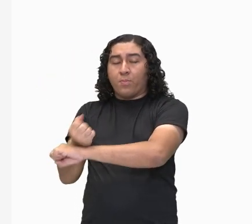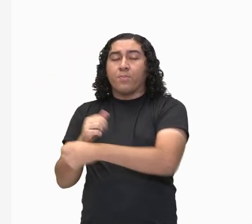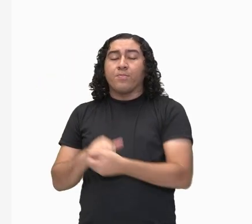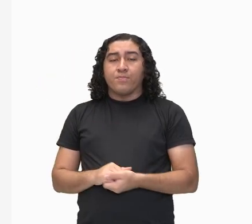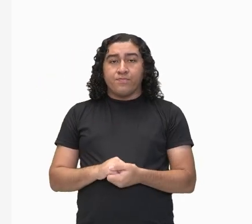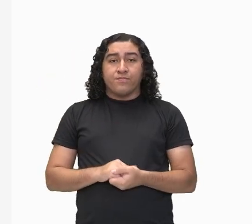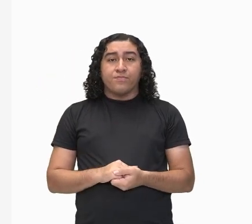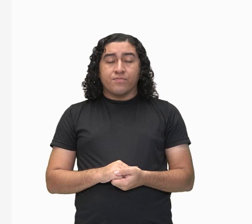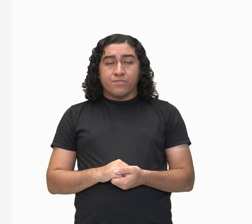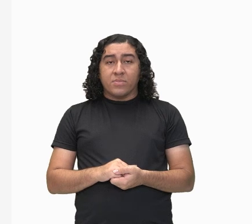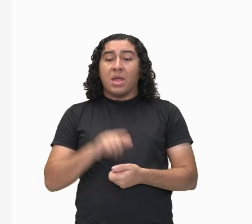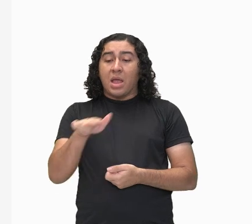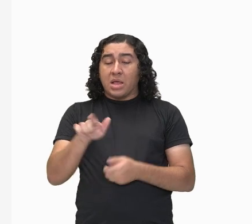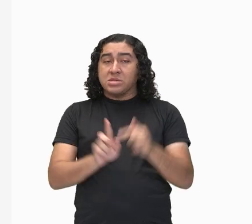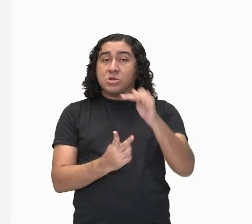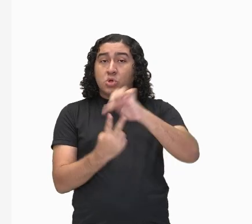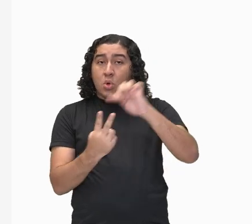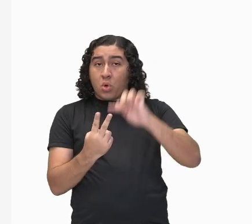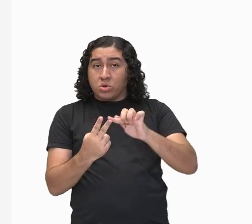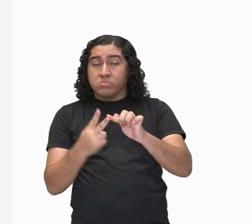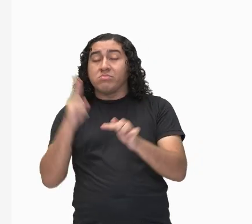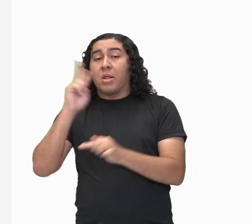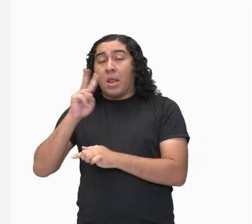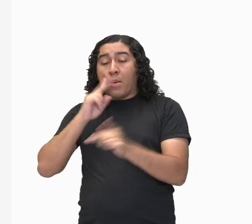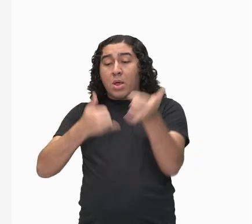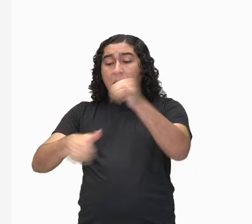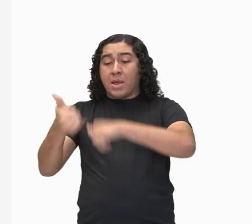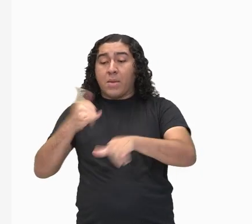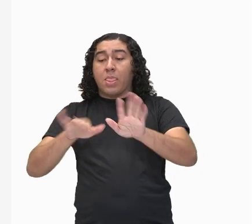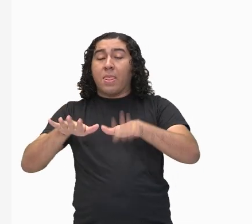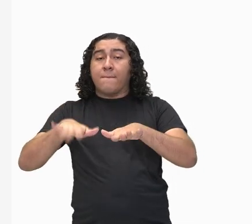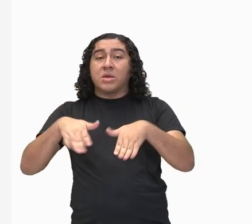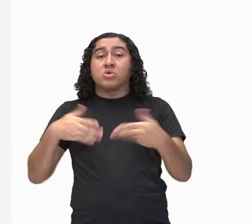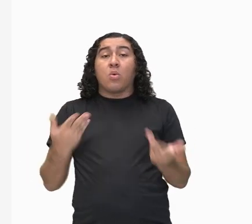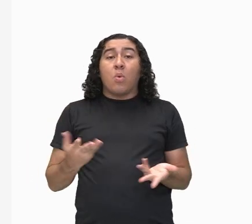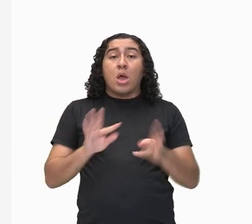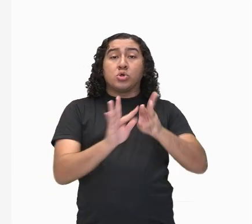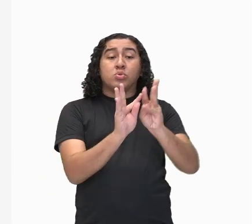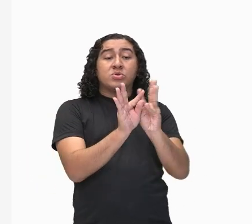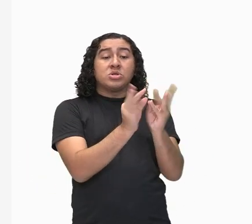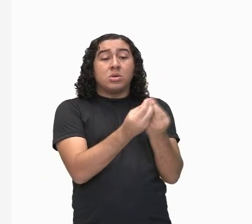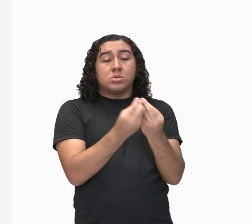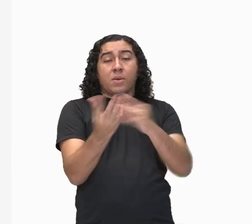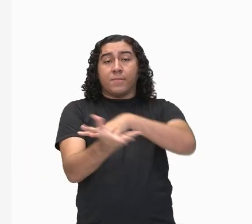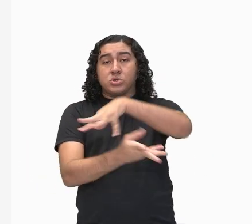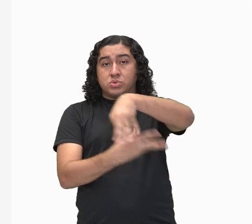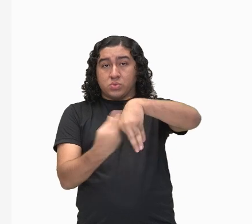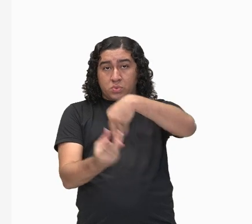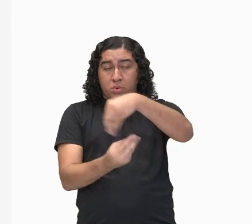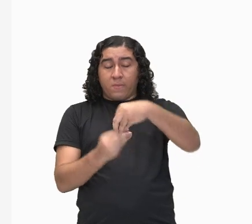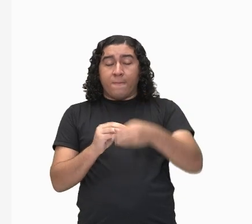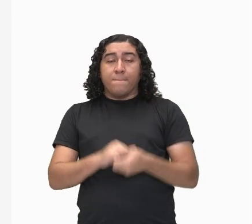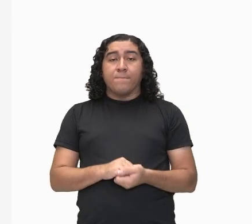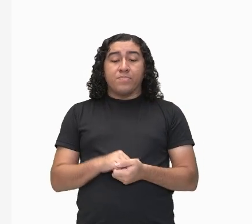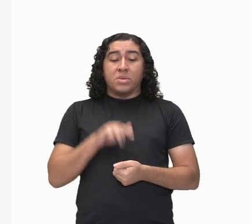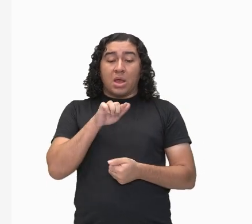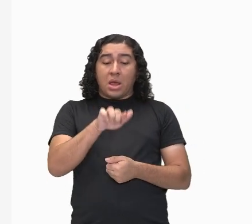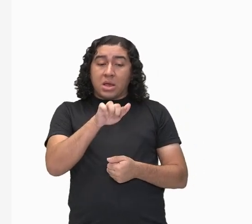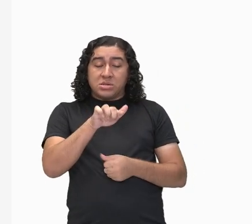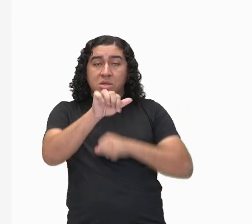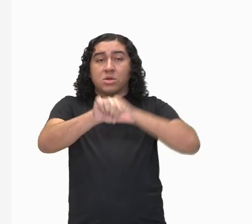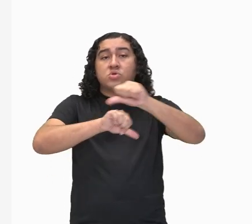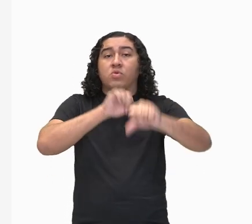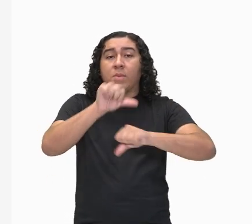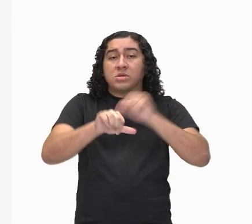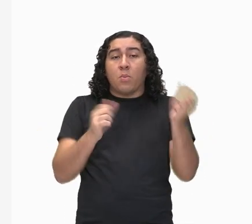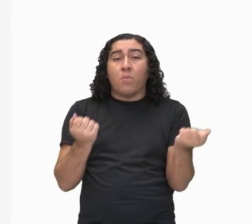absorvem ou liberam a energia, vai depender ali do tipo de reação que está acontecendo. Esse processo permite converter